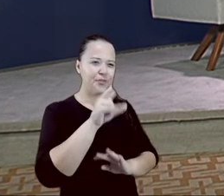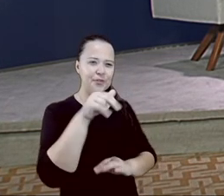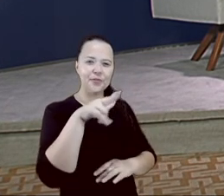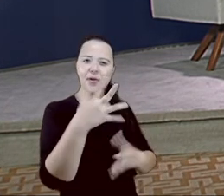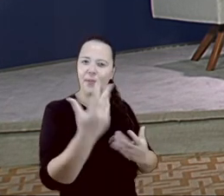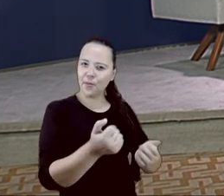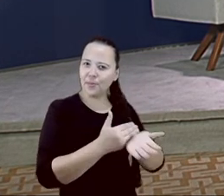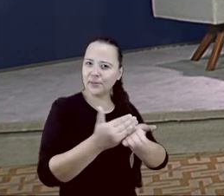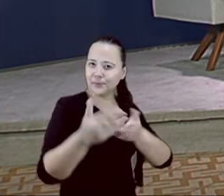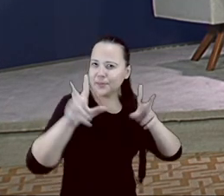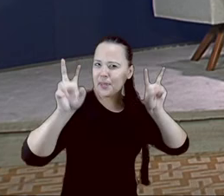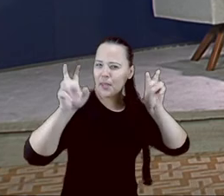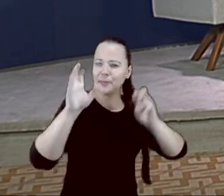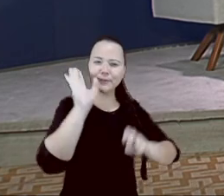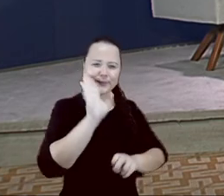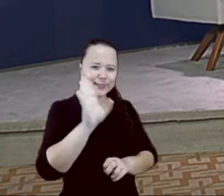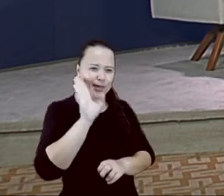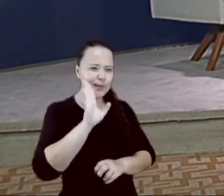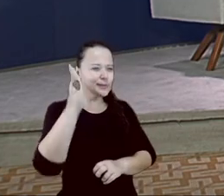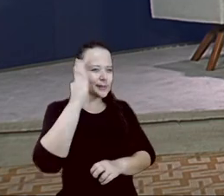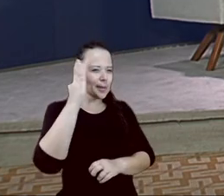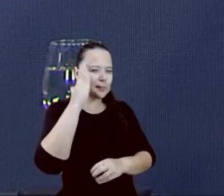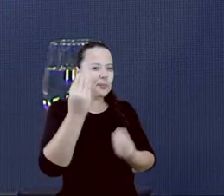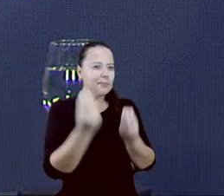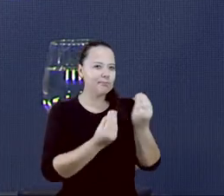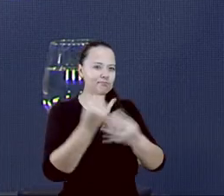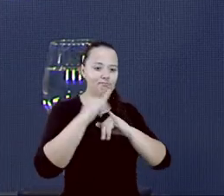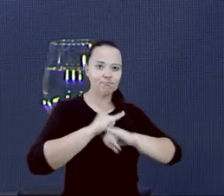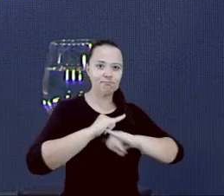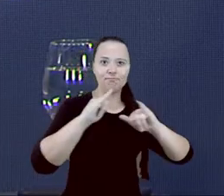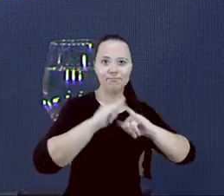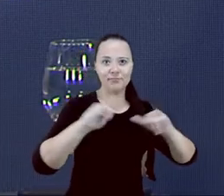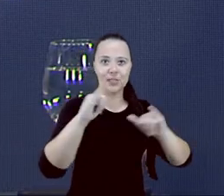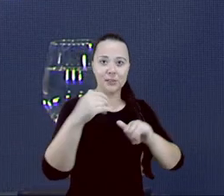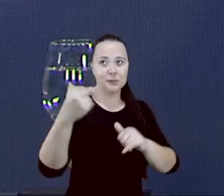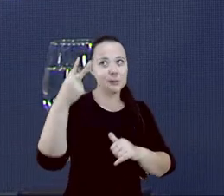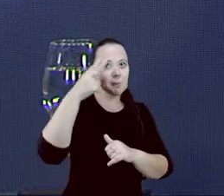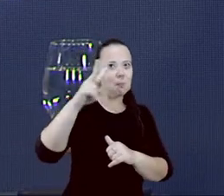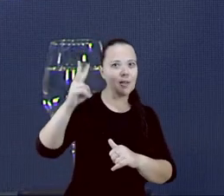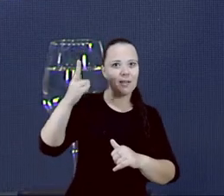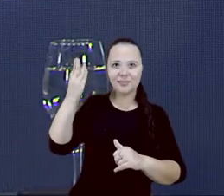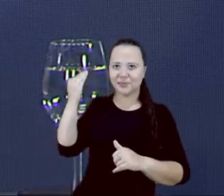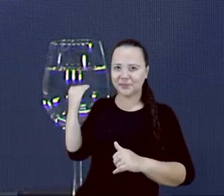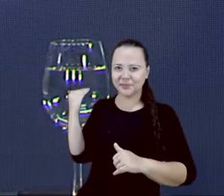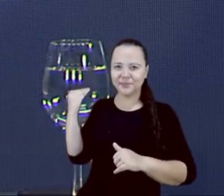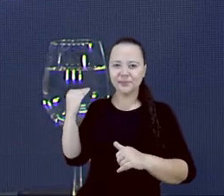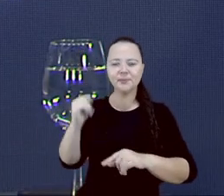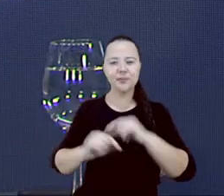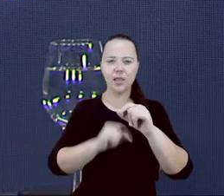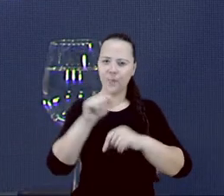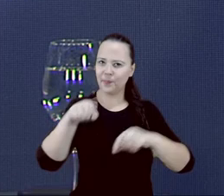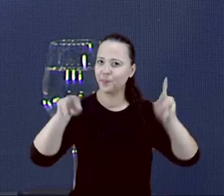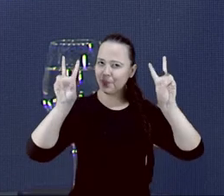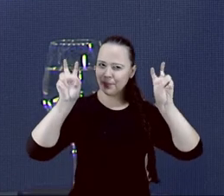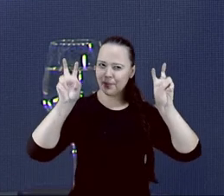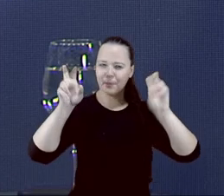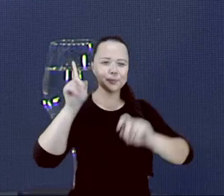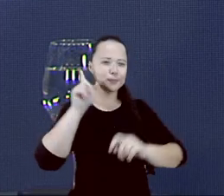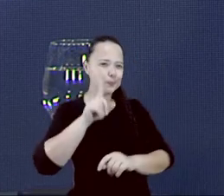bacana tema que está movimentando o nosso mercado essas últimas semanas que é o tema Americanas